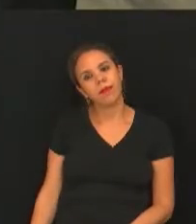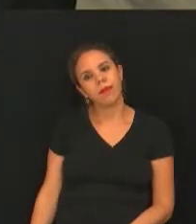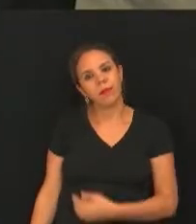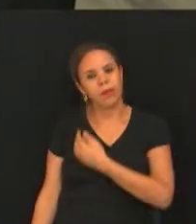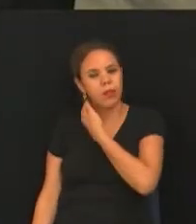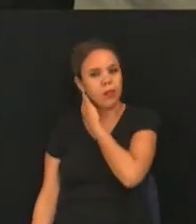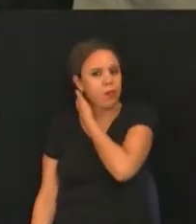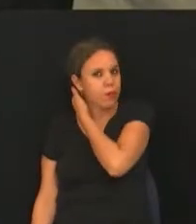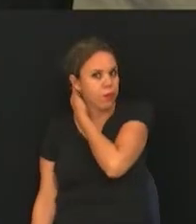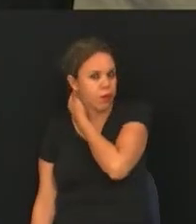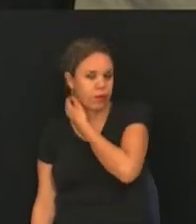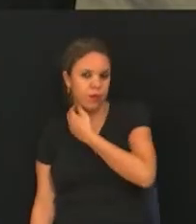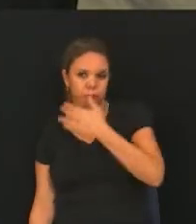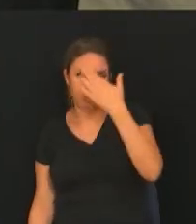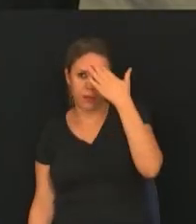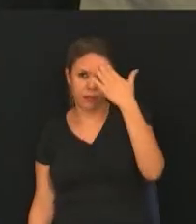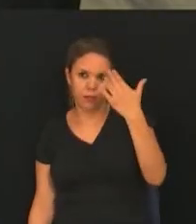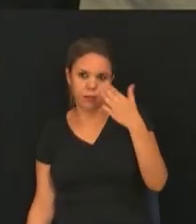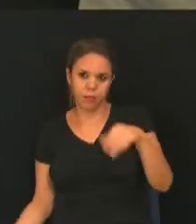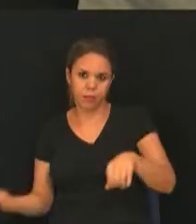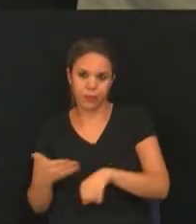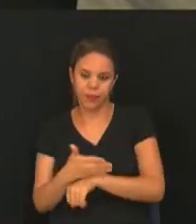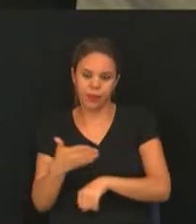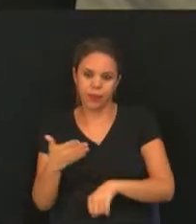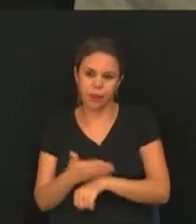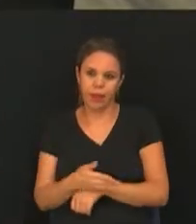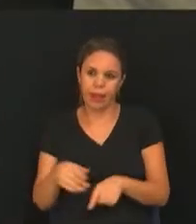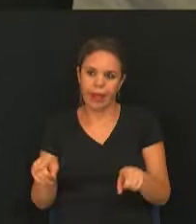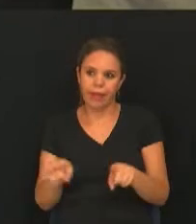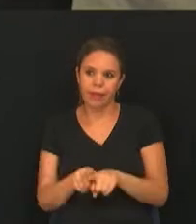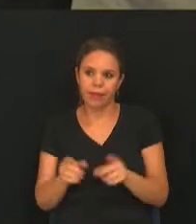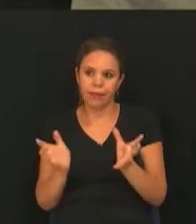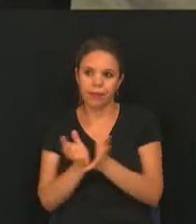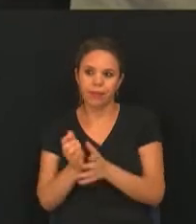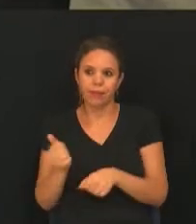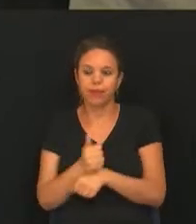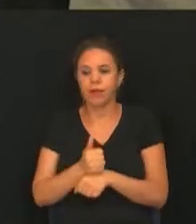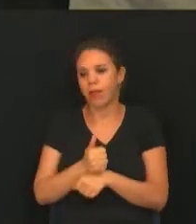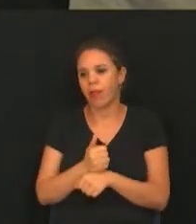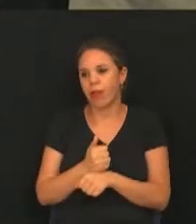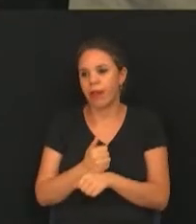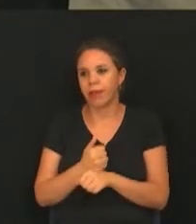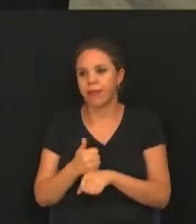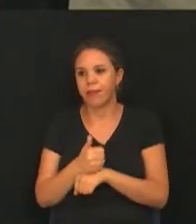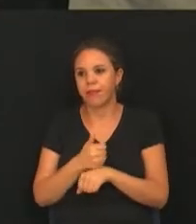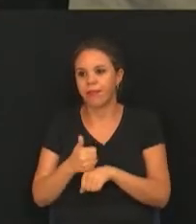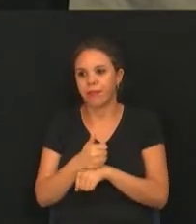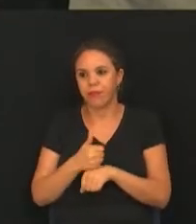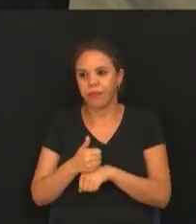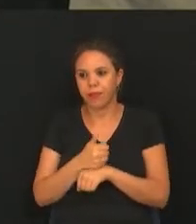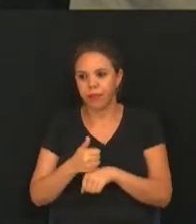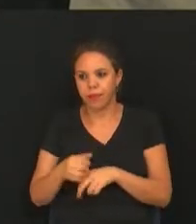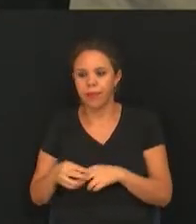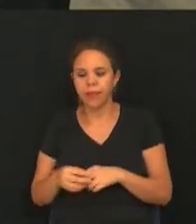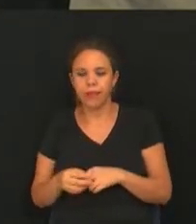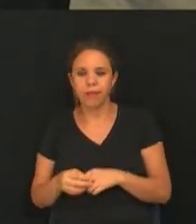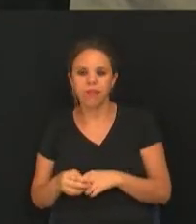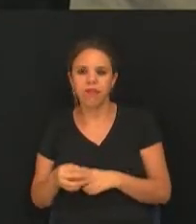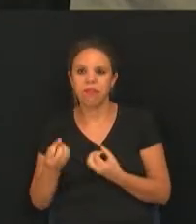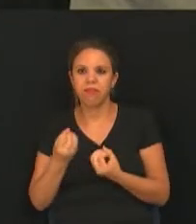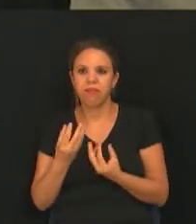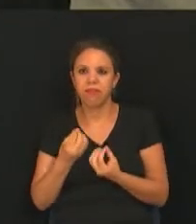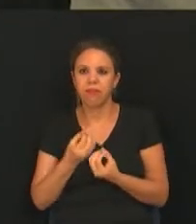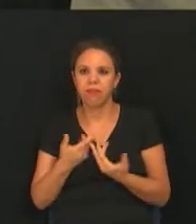Mari, muito obrigada, viu, pela sua participação e também pela equipe do Corpo de Bombeiros. Aí tenho a certeza que é muita informação e